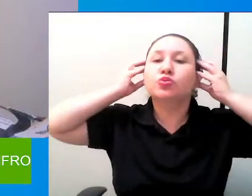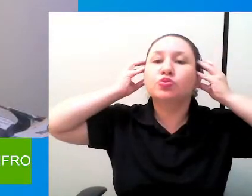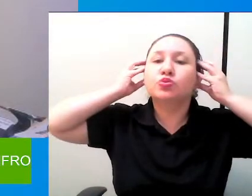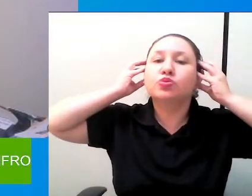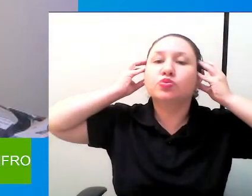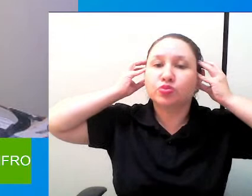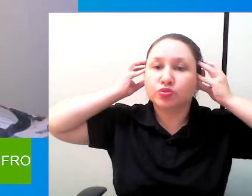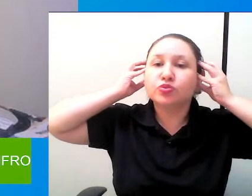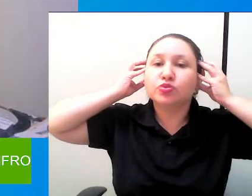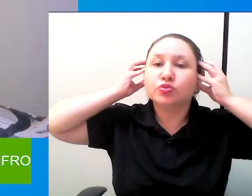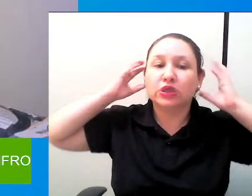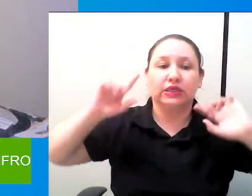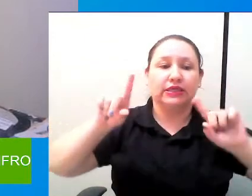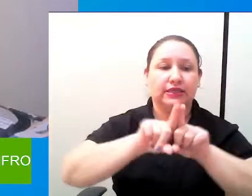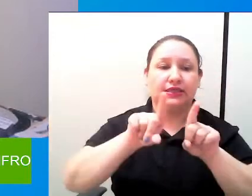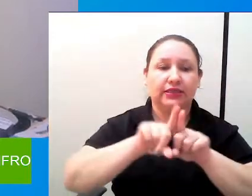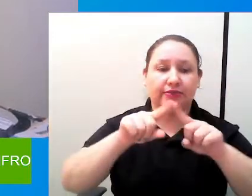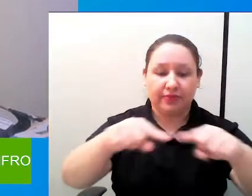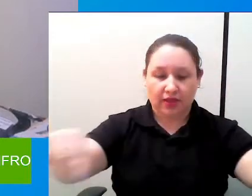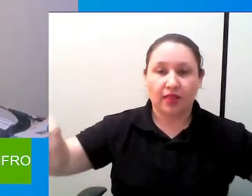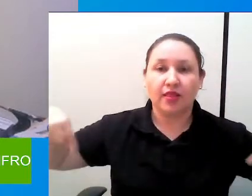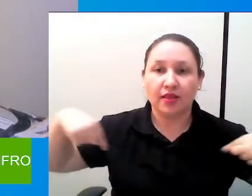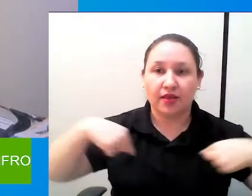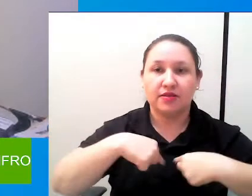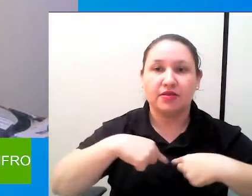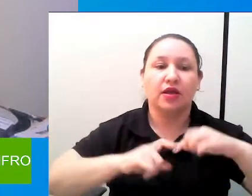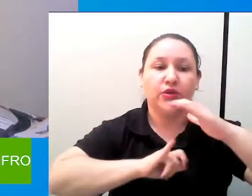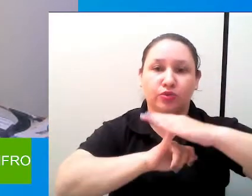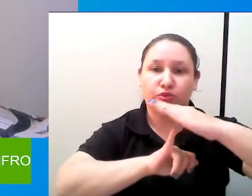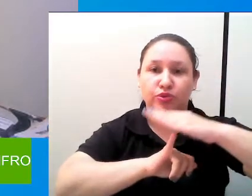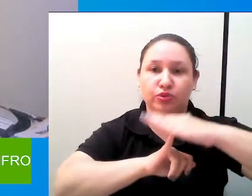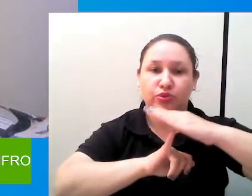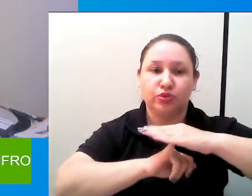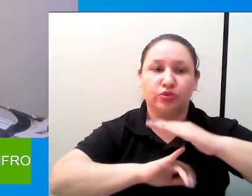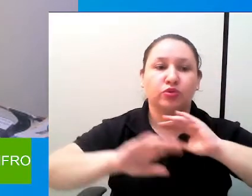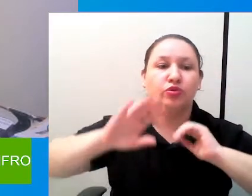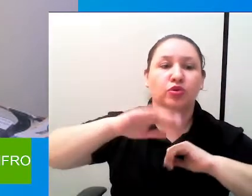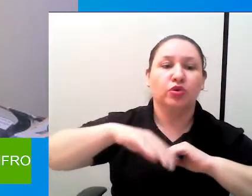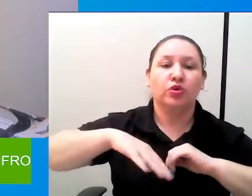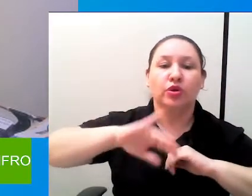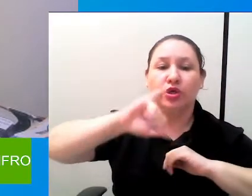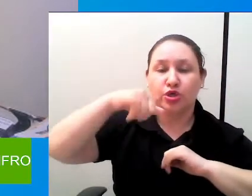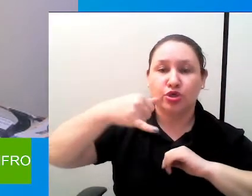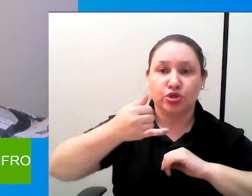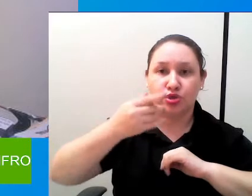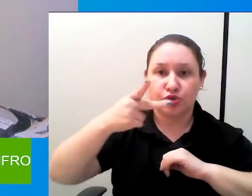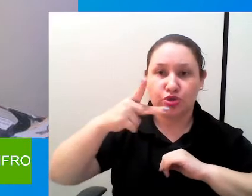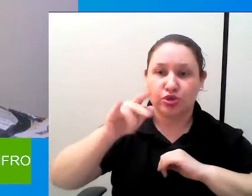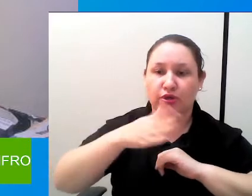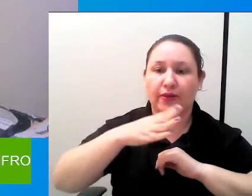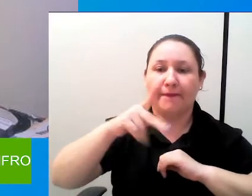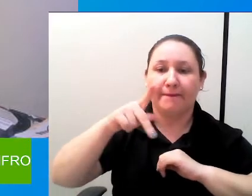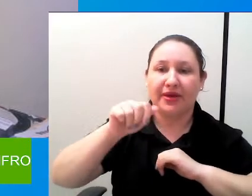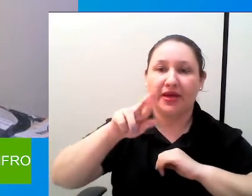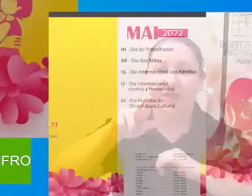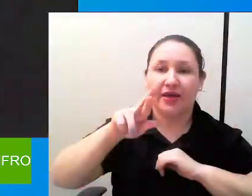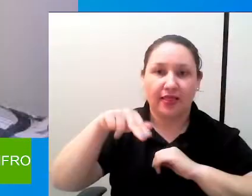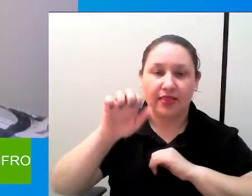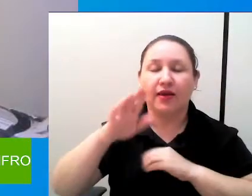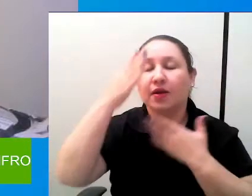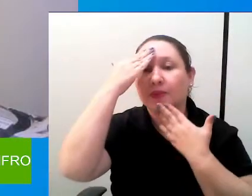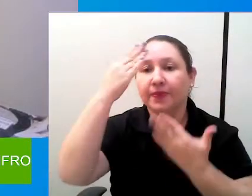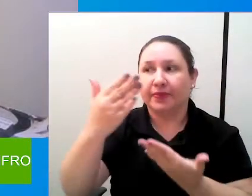sala da coordenação do curso de licenciatura em Química do IFRO em Ji-Paraná. Eu agradeço imensamente o convite, peço desculpas